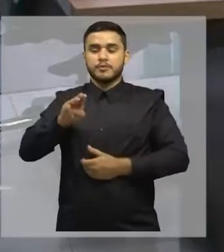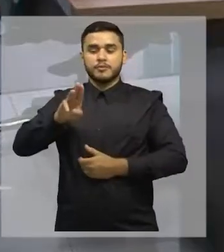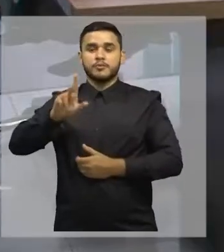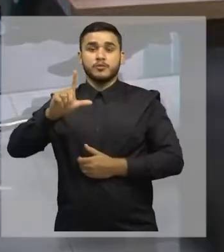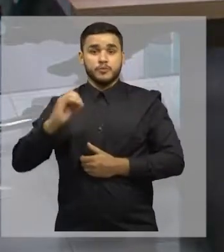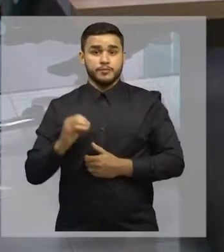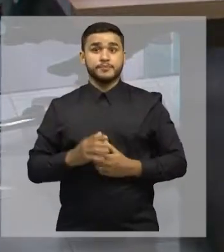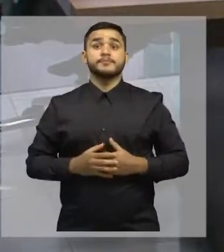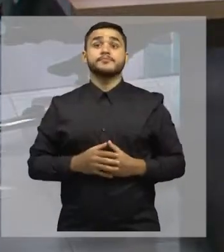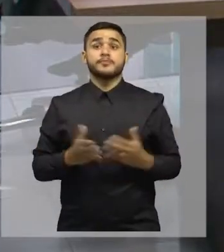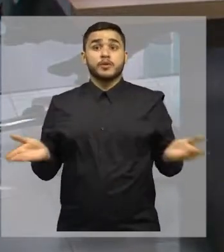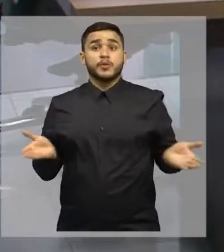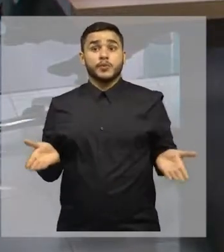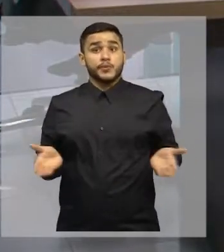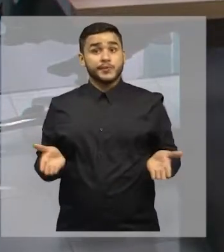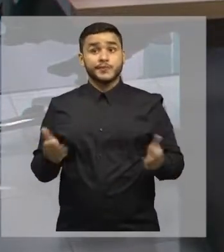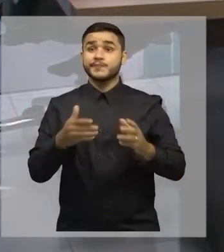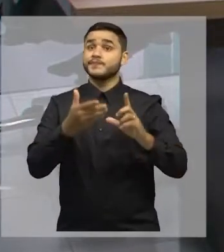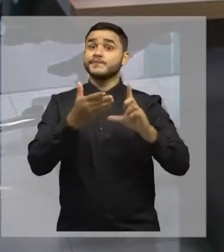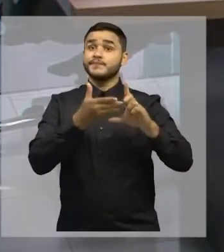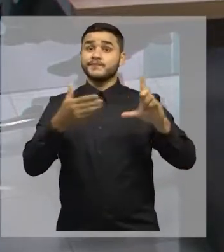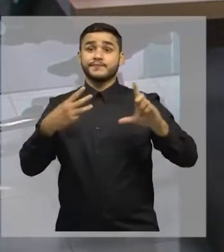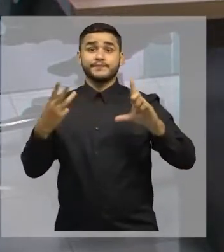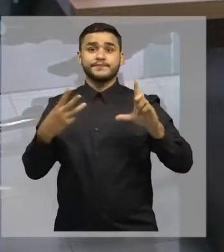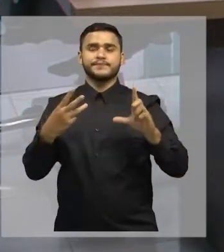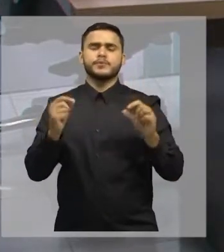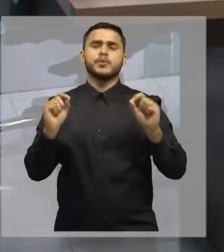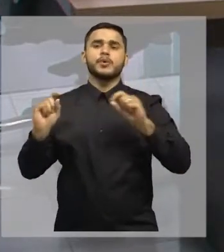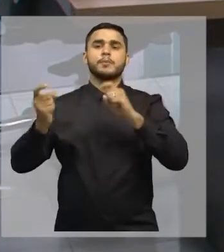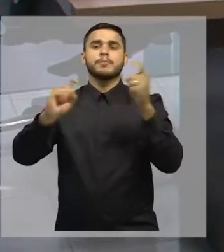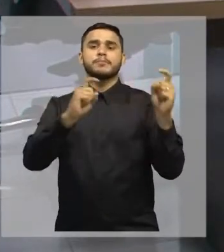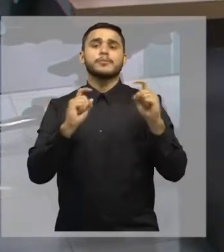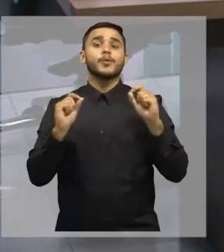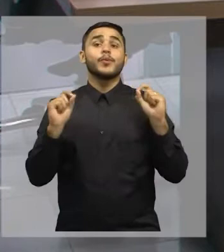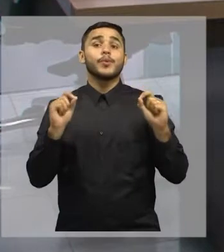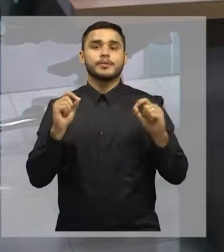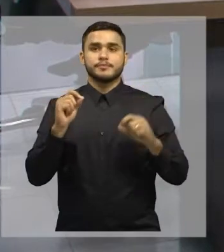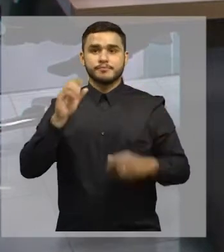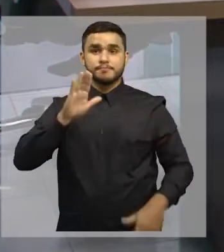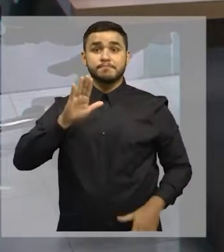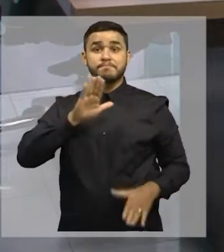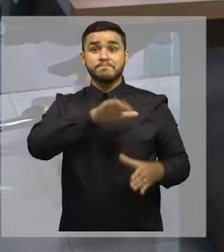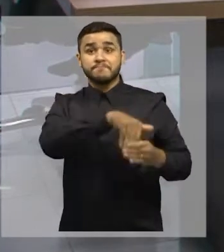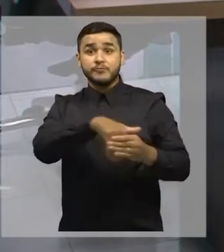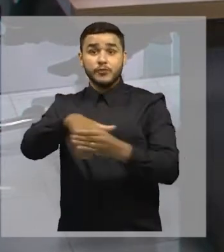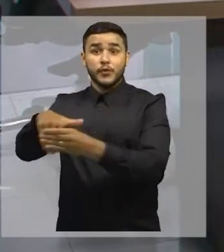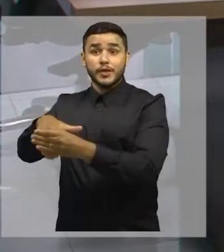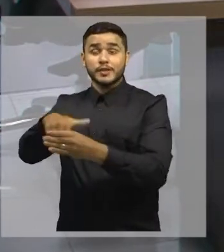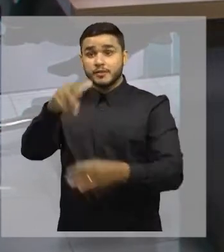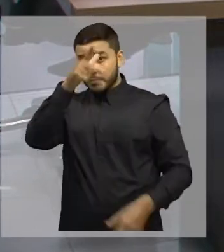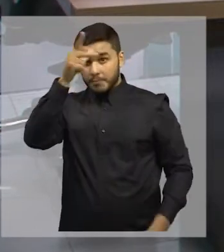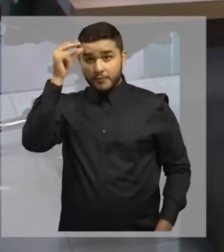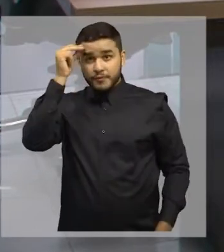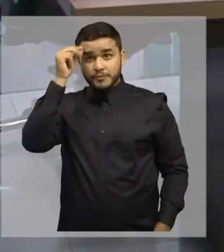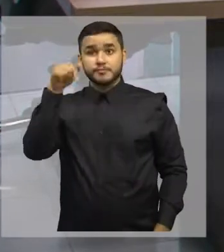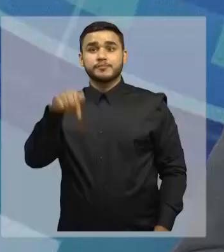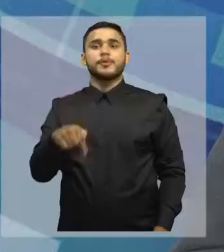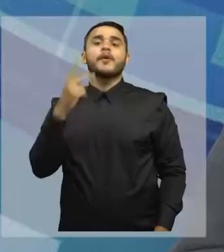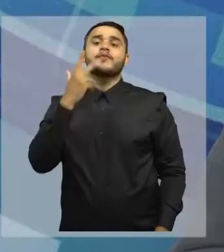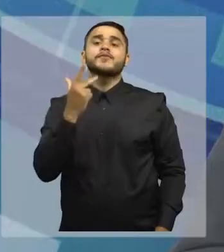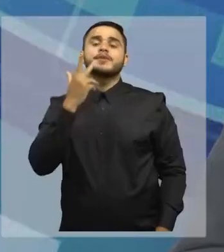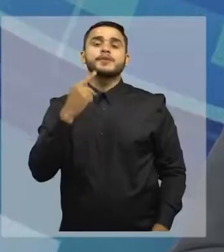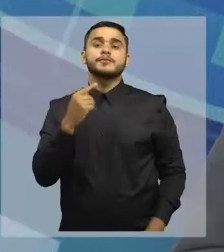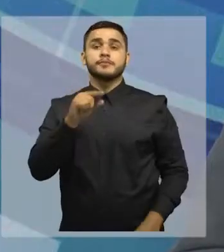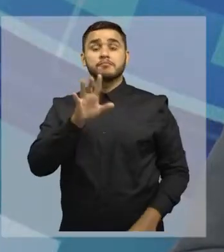discutir o assunto sucessão municipal em Fortaleza, a partir dos cenários que estão aí